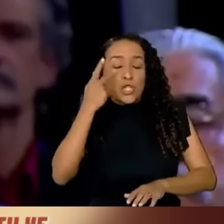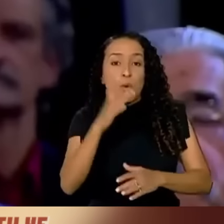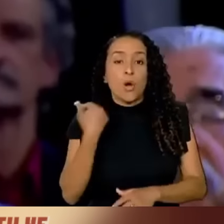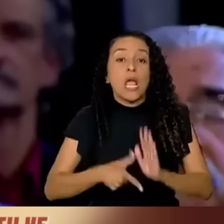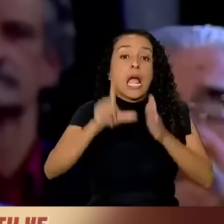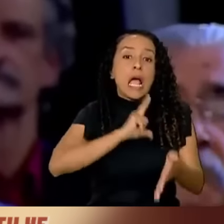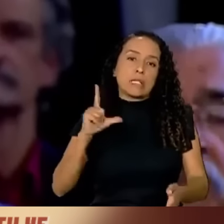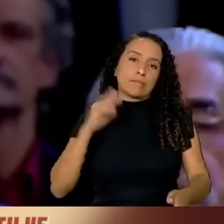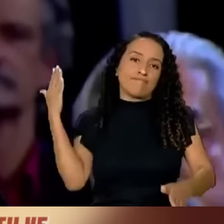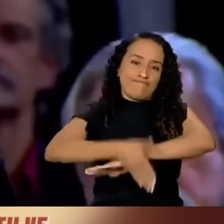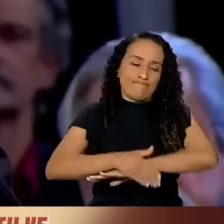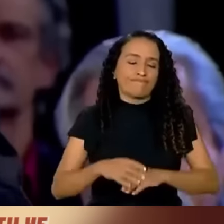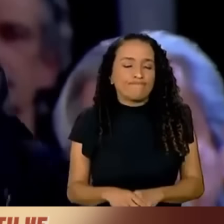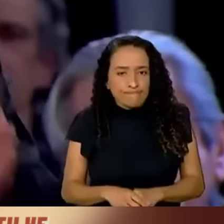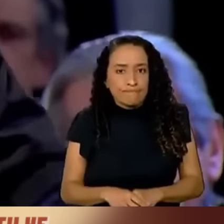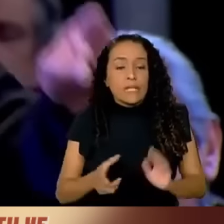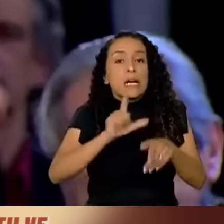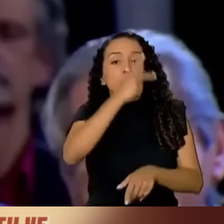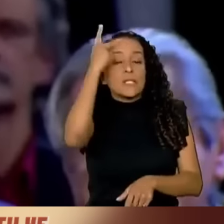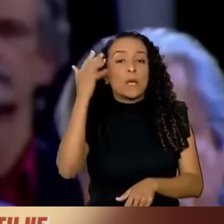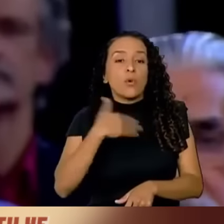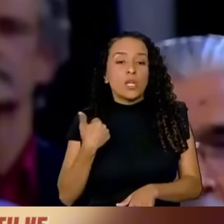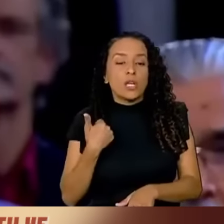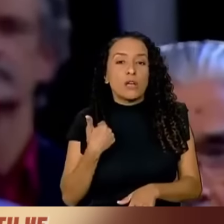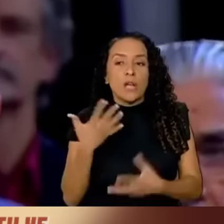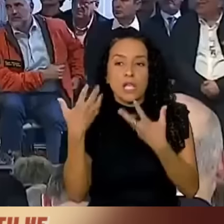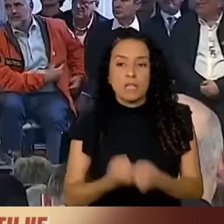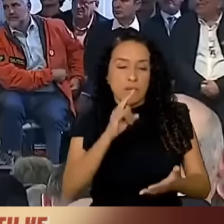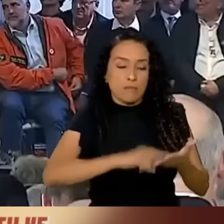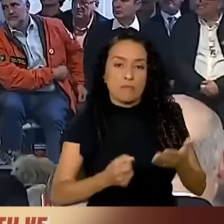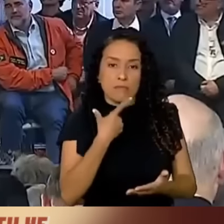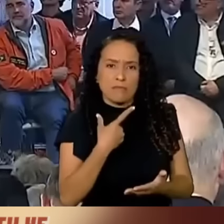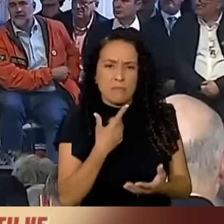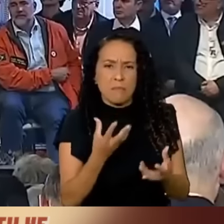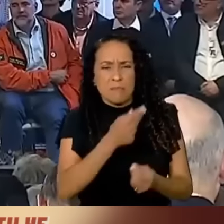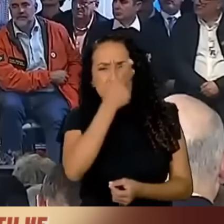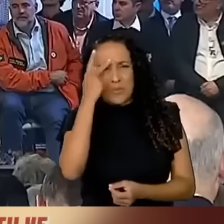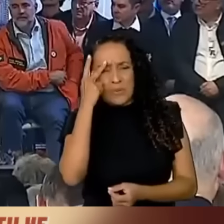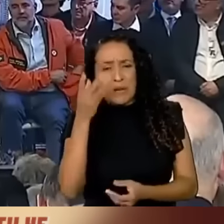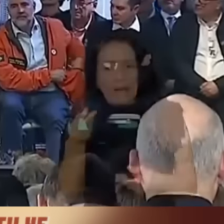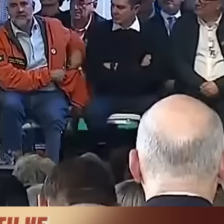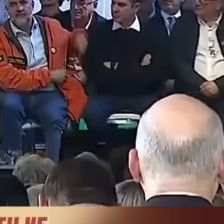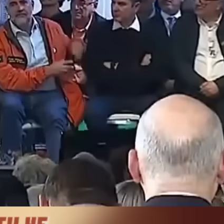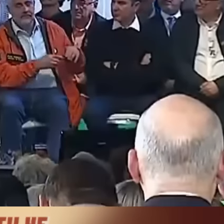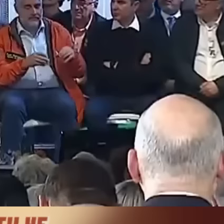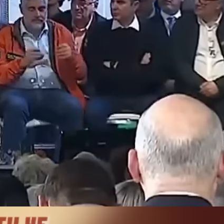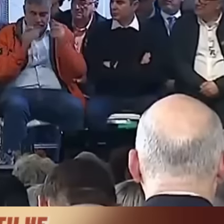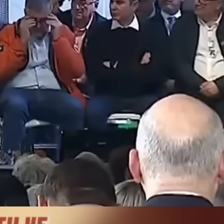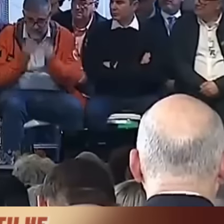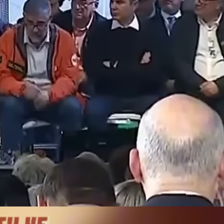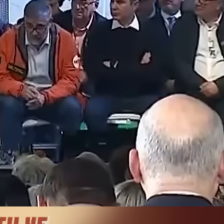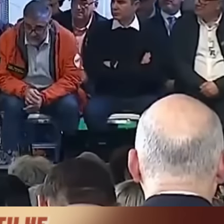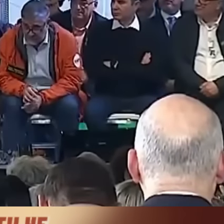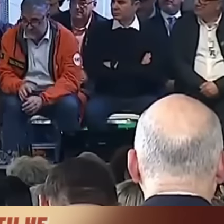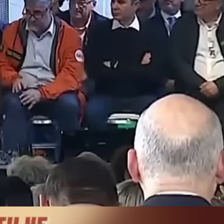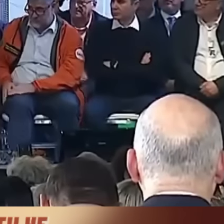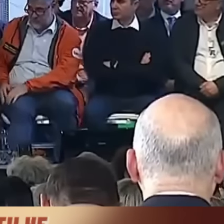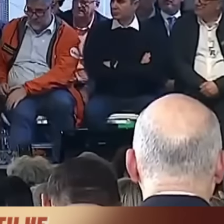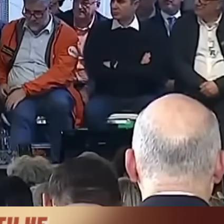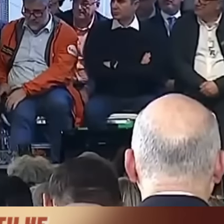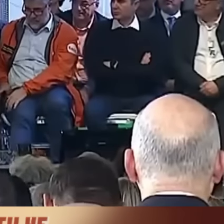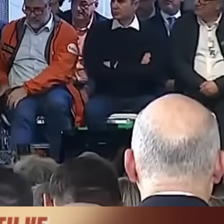ter acesso. Antes as pessoas morriam, recebia a receita, governador. Muita gente recebia uma receita. Recebia uma receita e levava